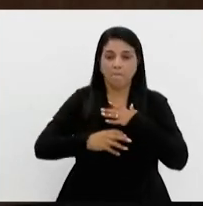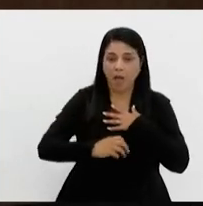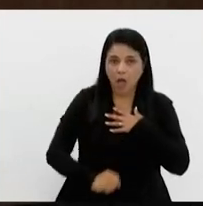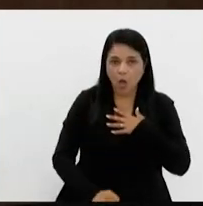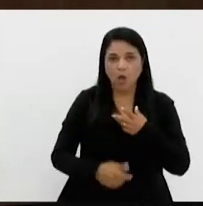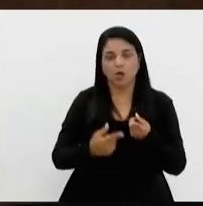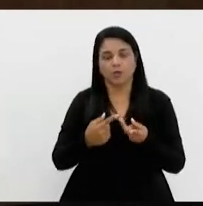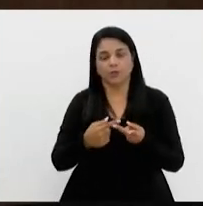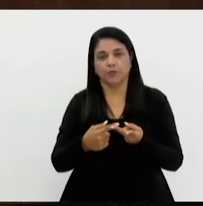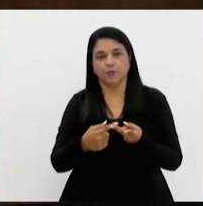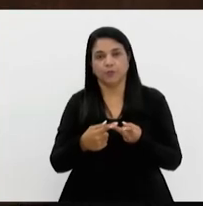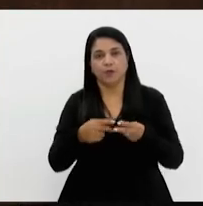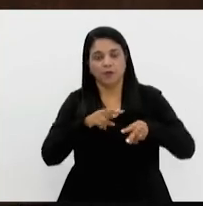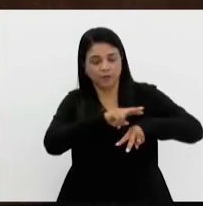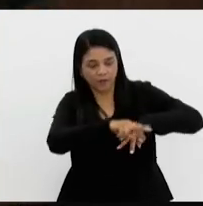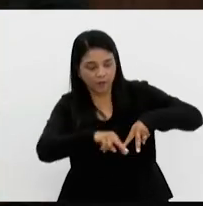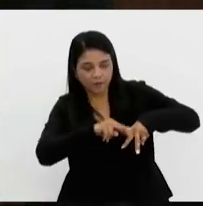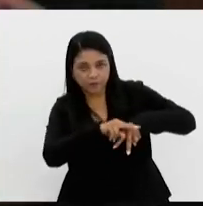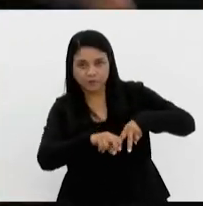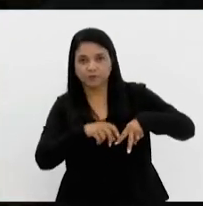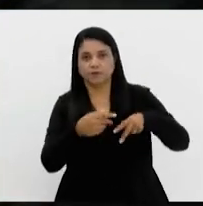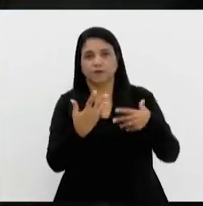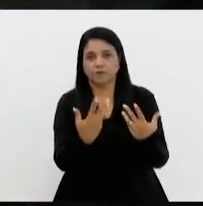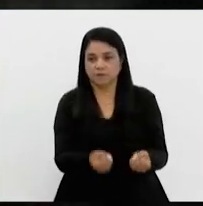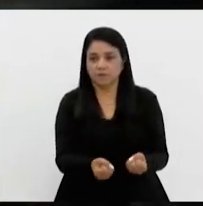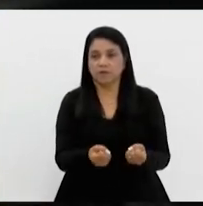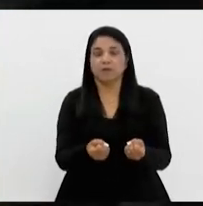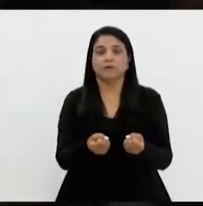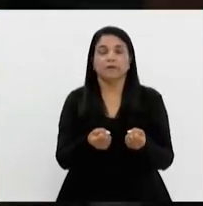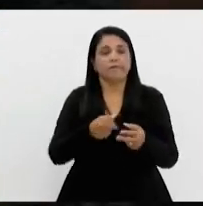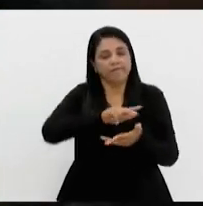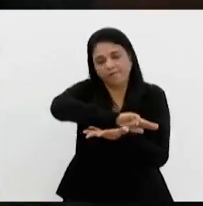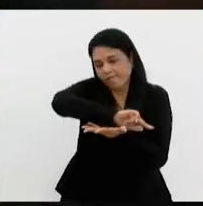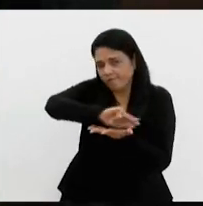favorável à ideologia de gênero, enfim, nos seus mais